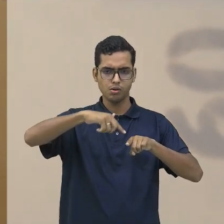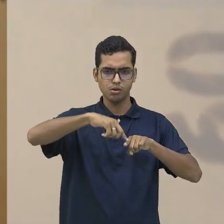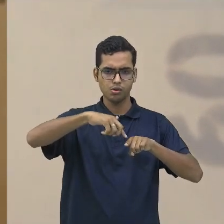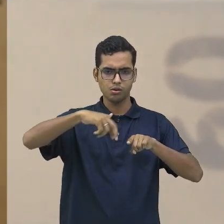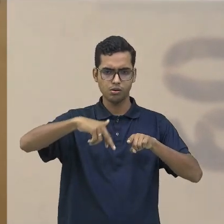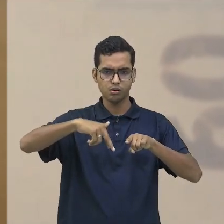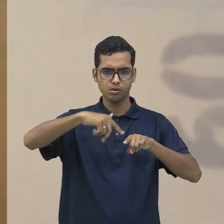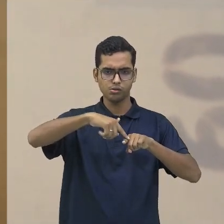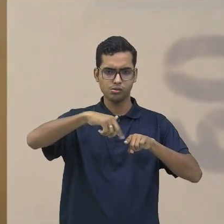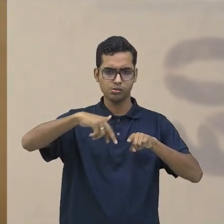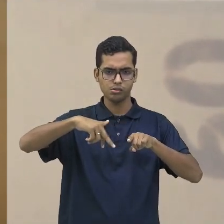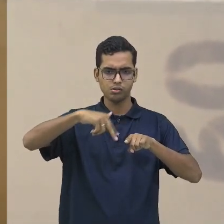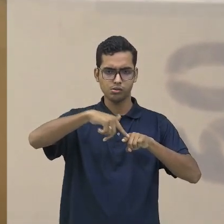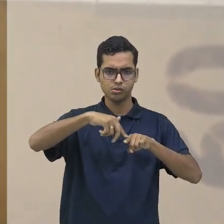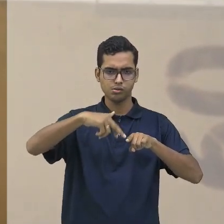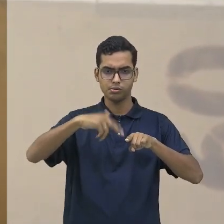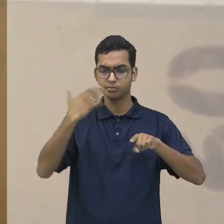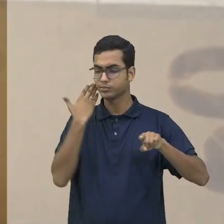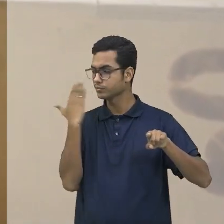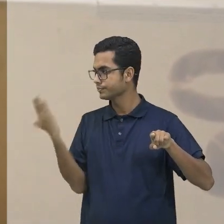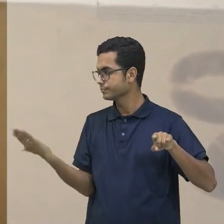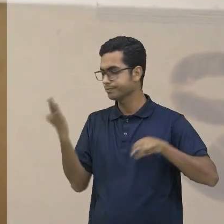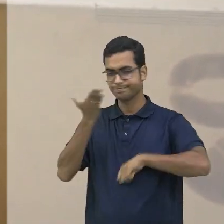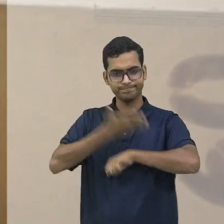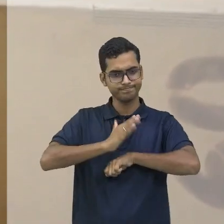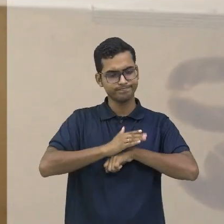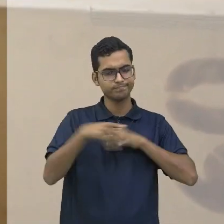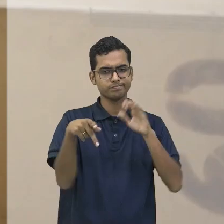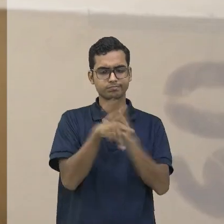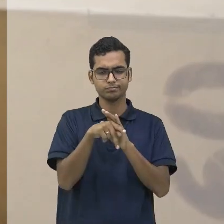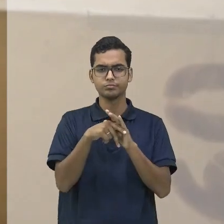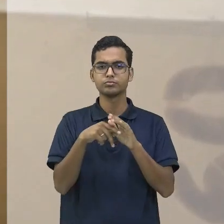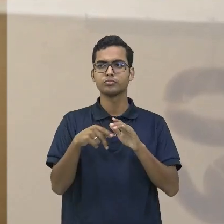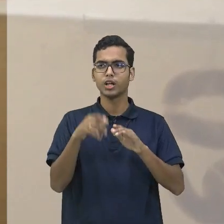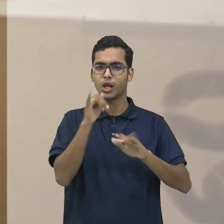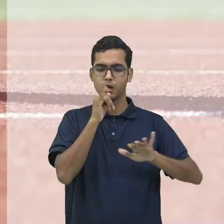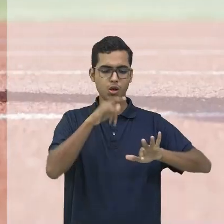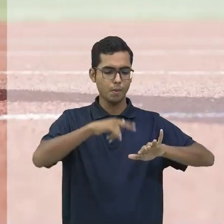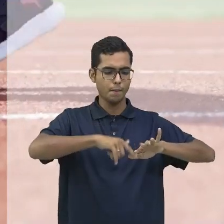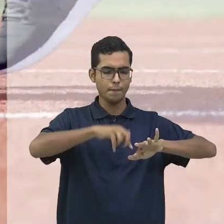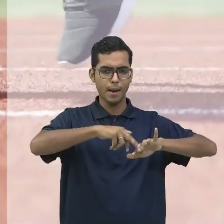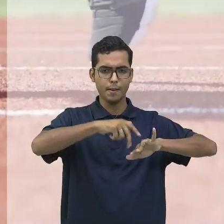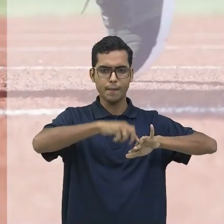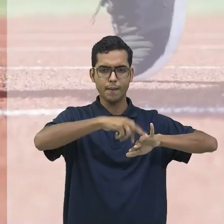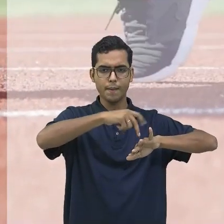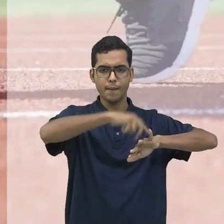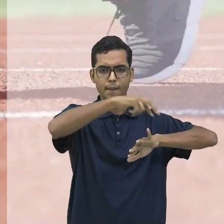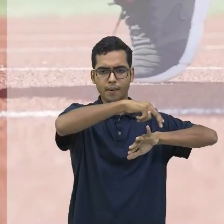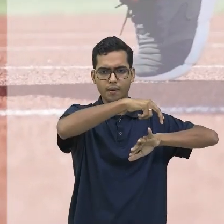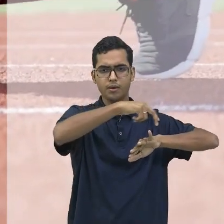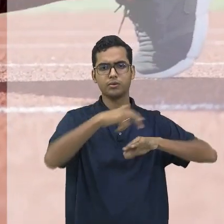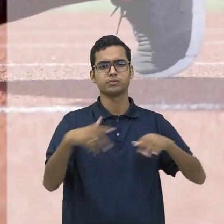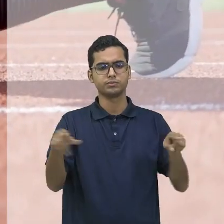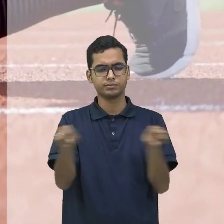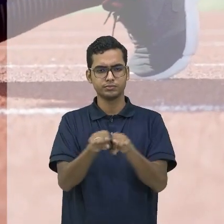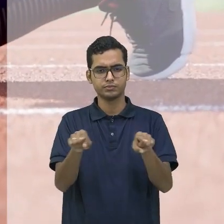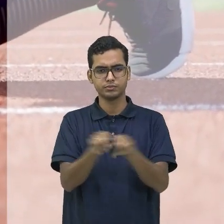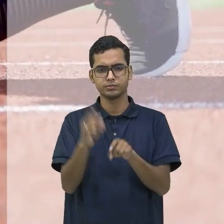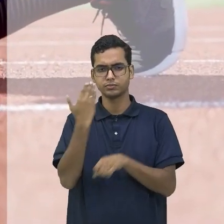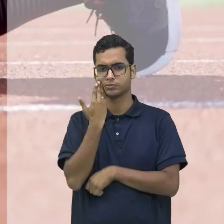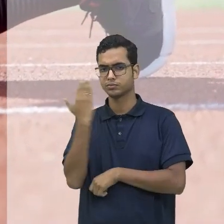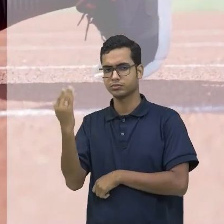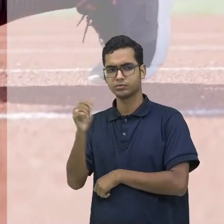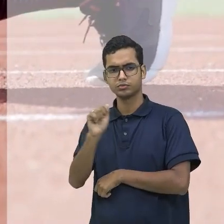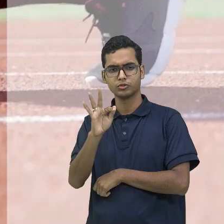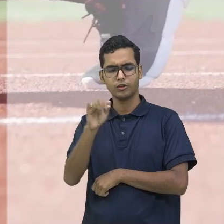dia a dia que nos ajuda aí? A questão de subir escadas, não é mesmo? Nós temos aí o afundo também, que é